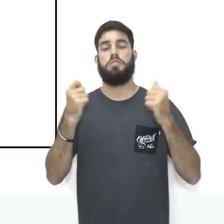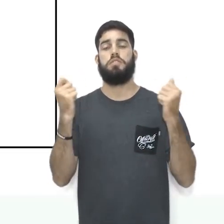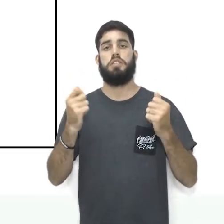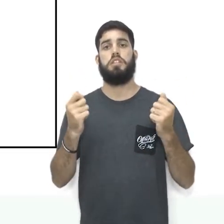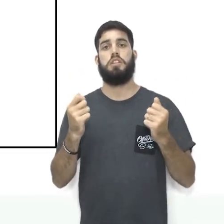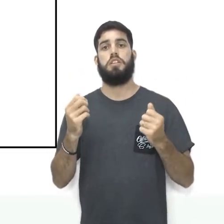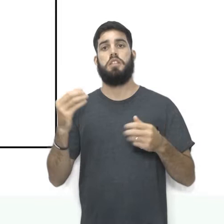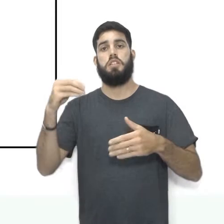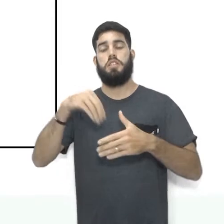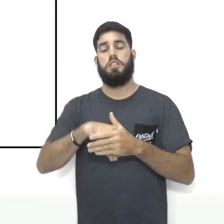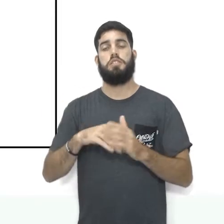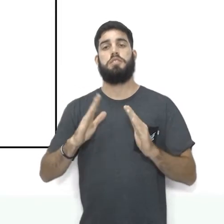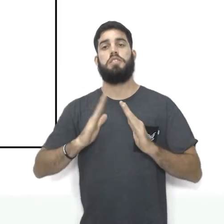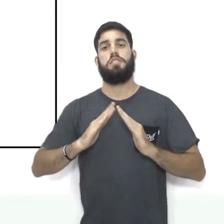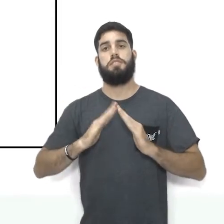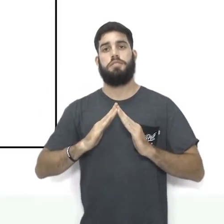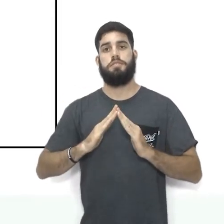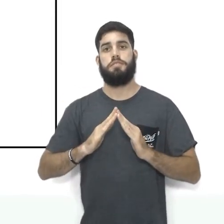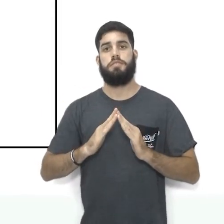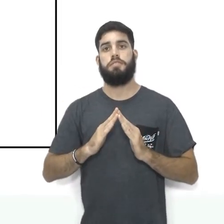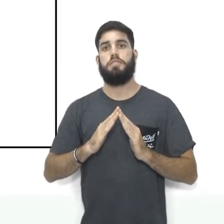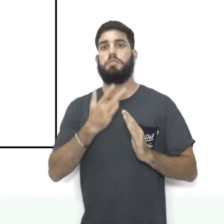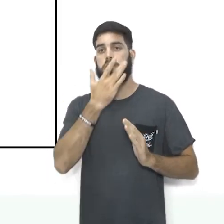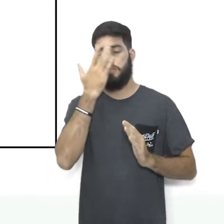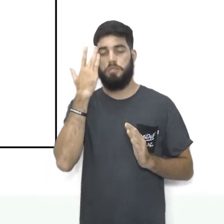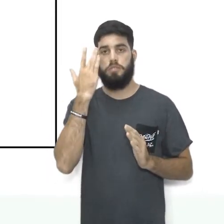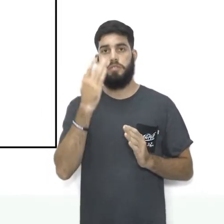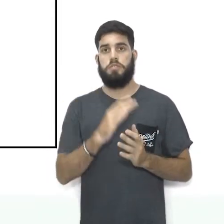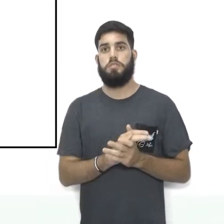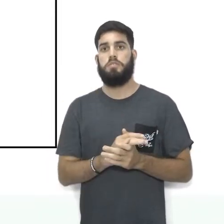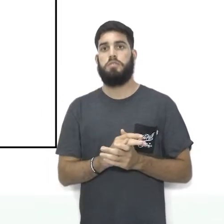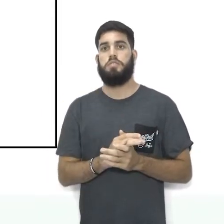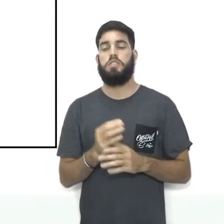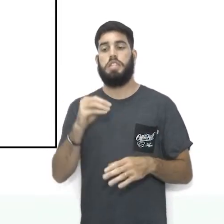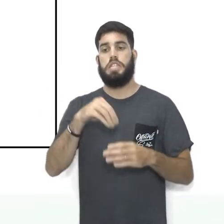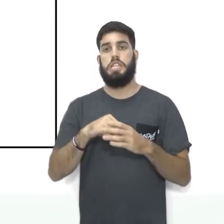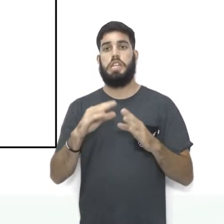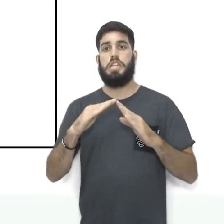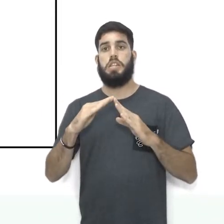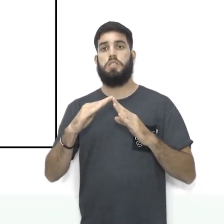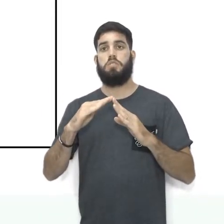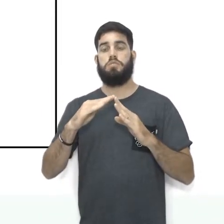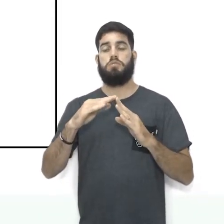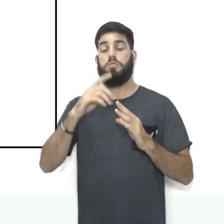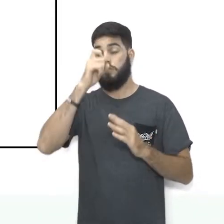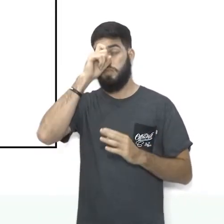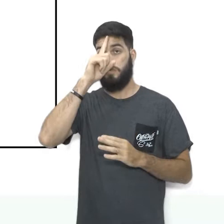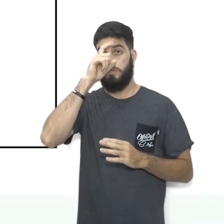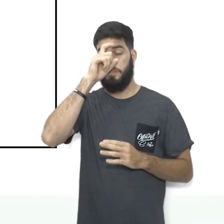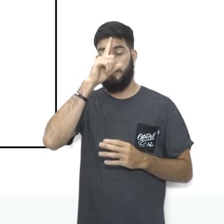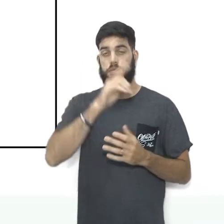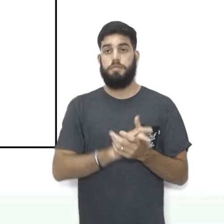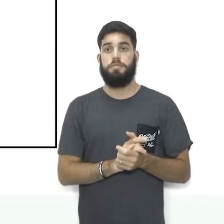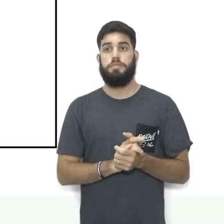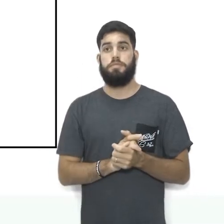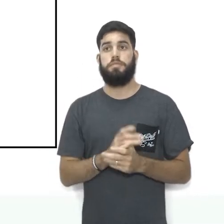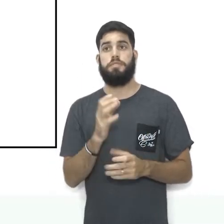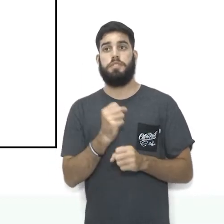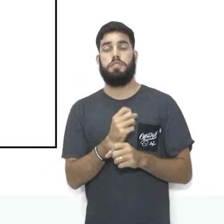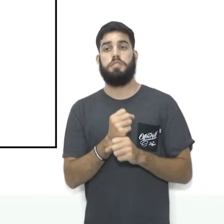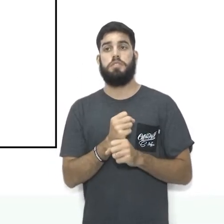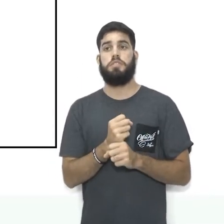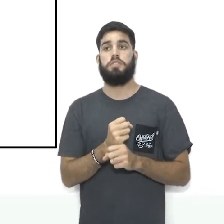em isolamento domiciliar e aqueles que estão internados. Ela resolveu um dos problemas seguintes por